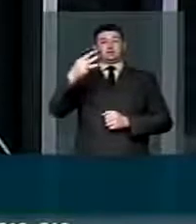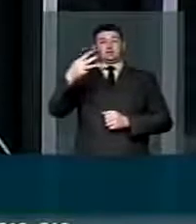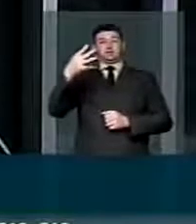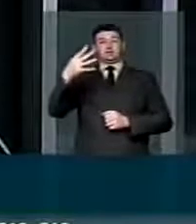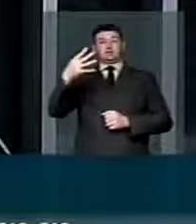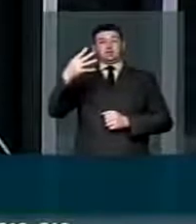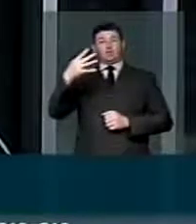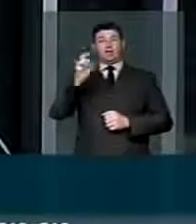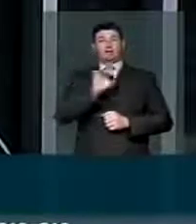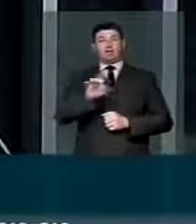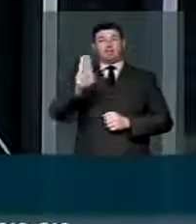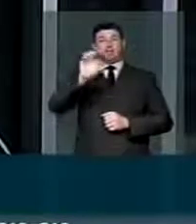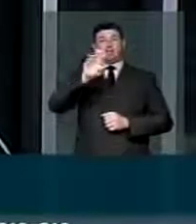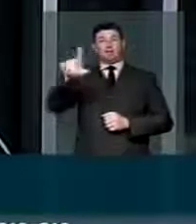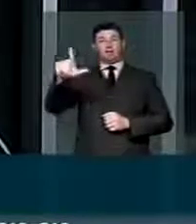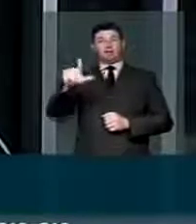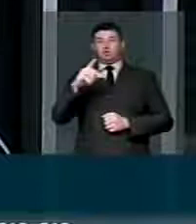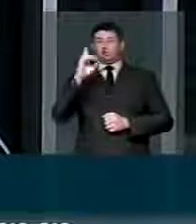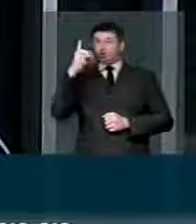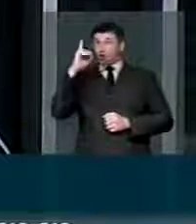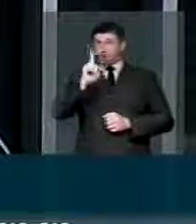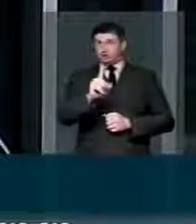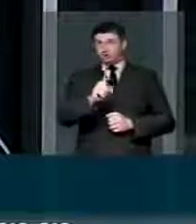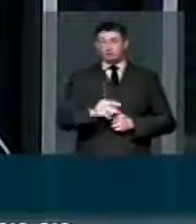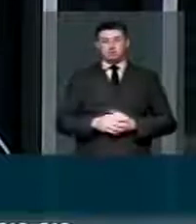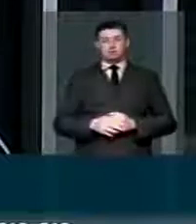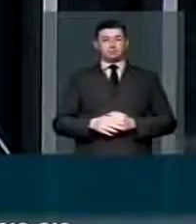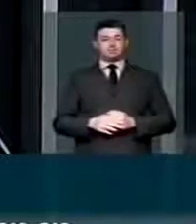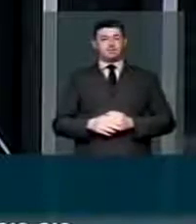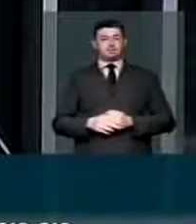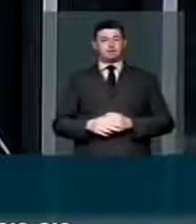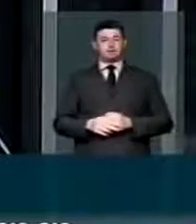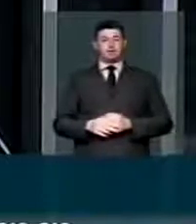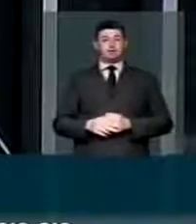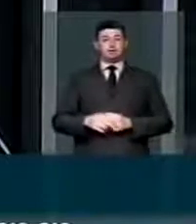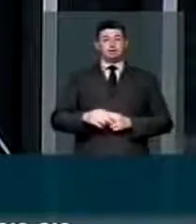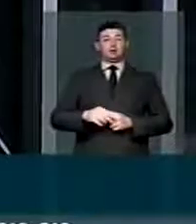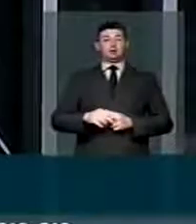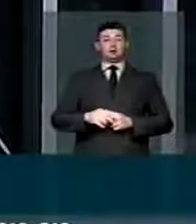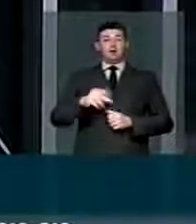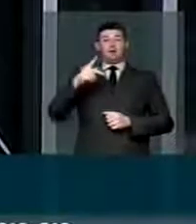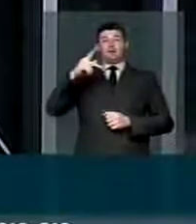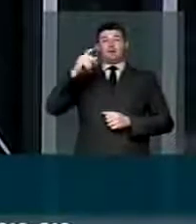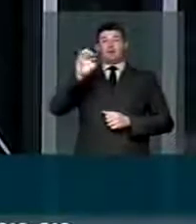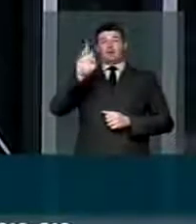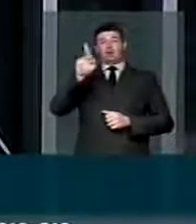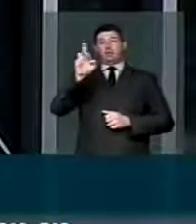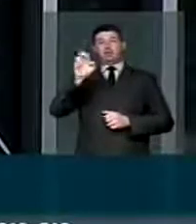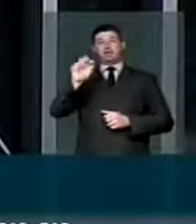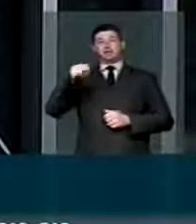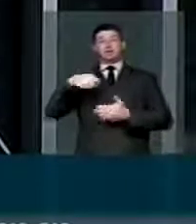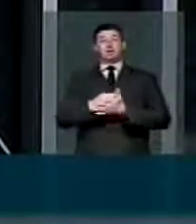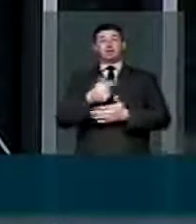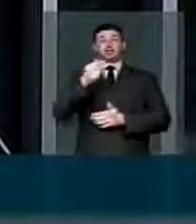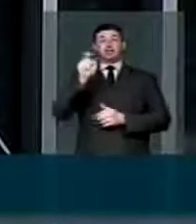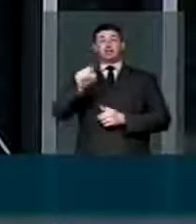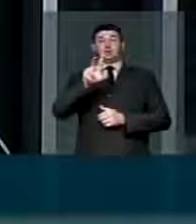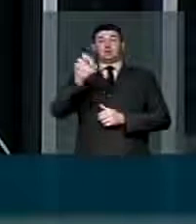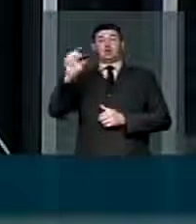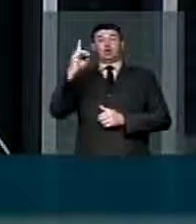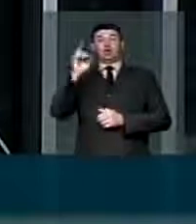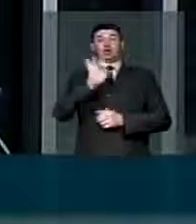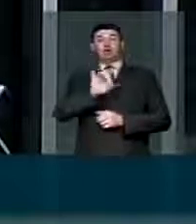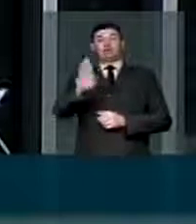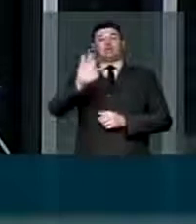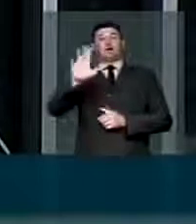9.734 por barril, falando em dólares, a Petrobras pagou 7.200 dólares por barril.